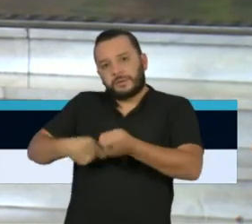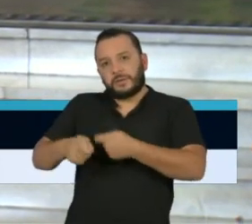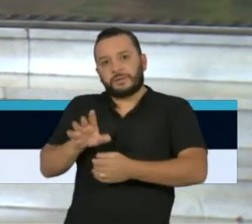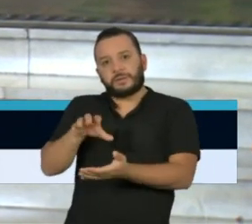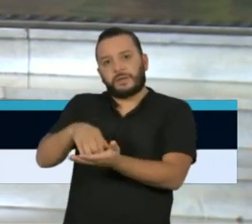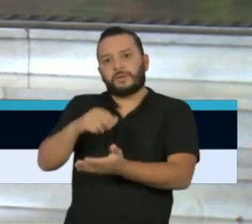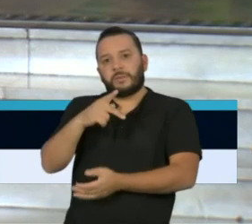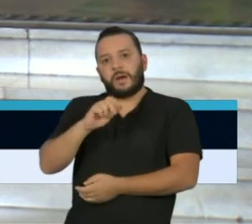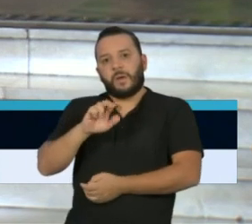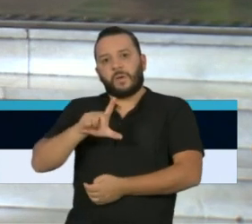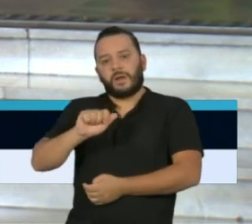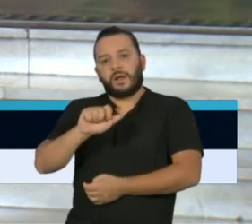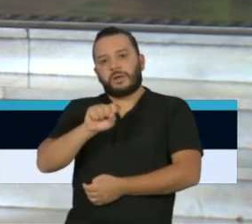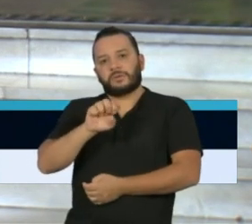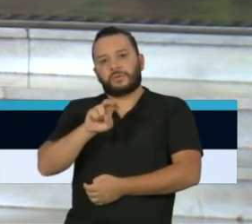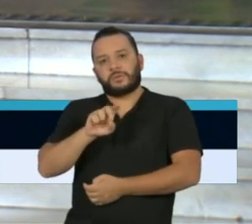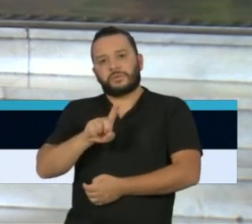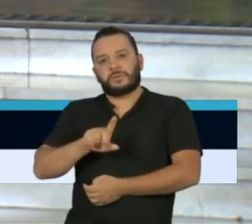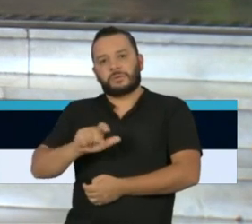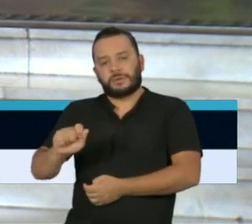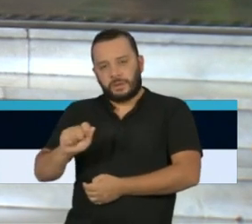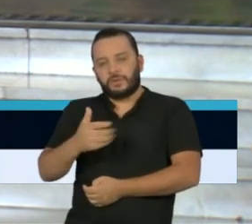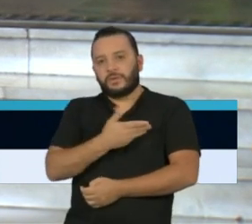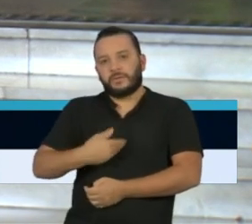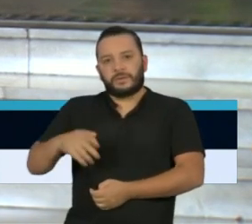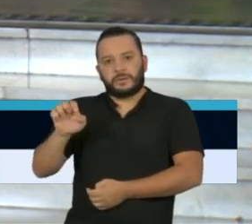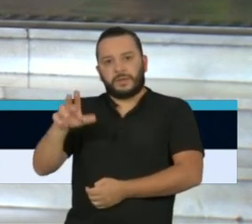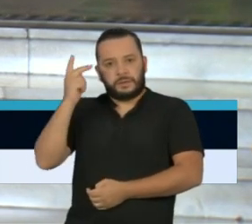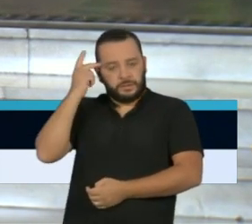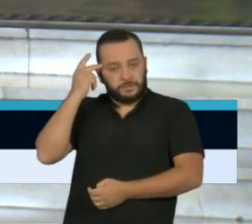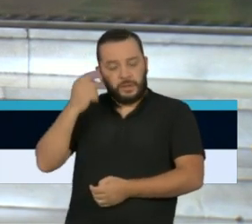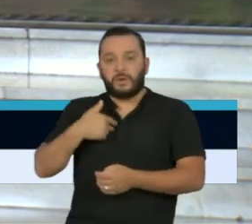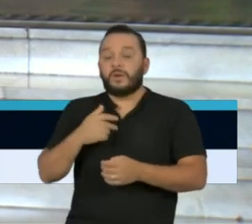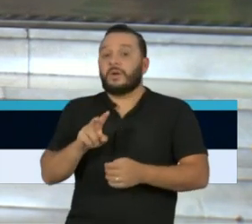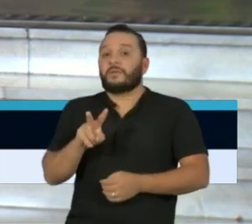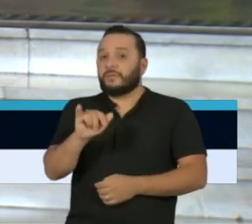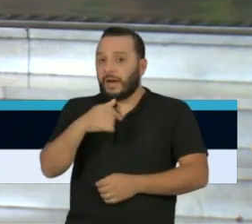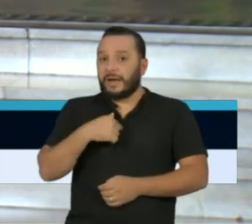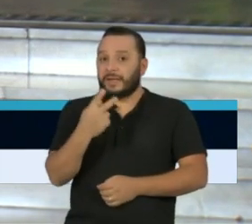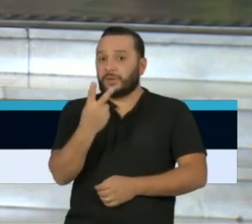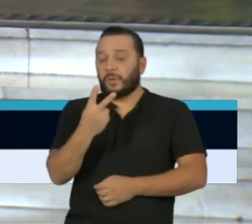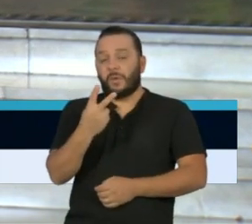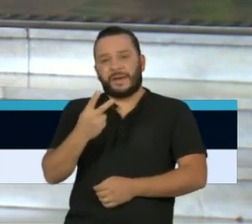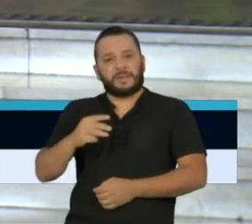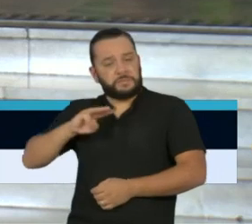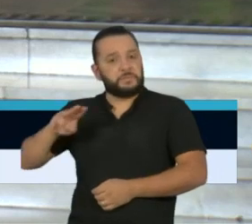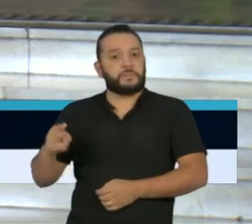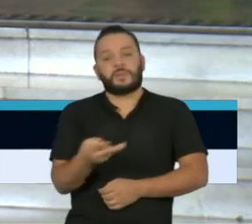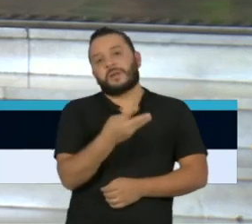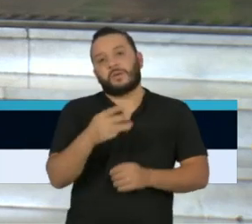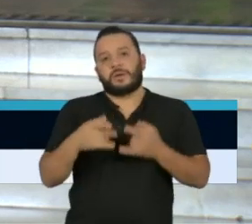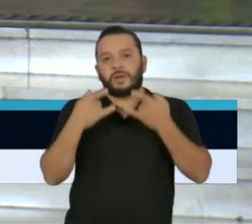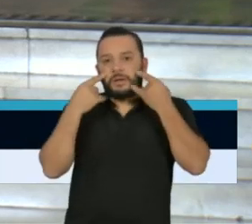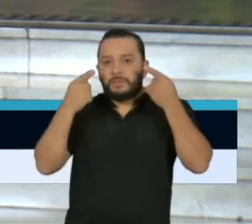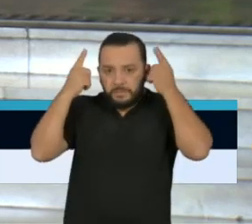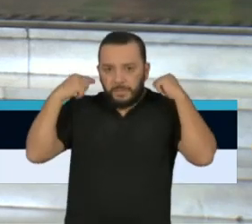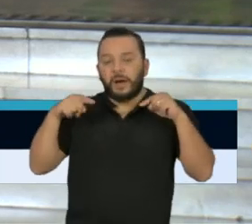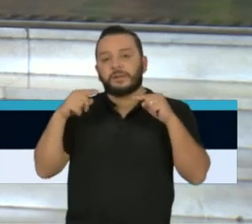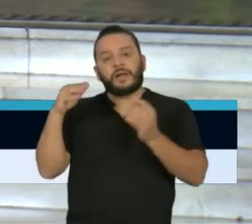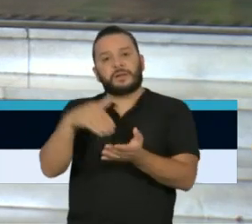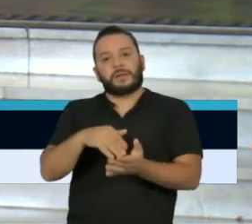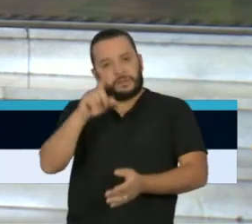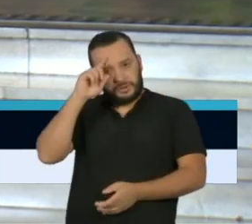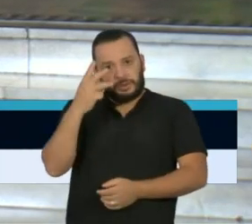Paulo. A previsão é para a produção de 2 milhões de máscaras até o dia 30 de maio. A produção, à medida em que ela